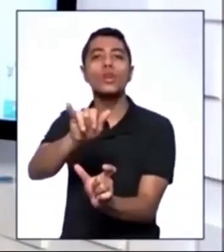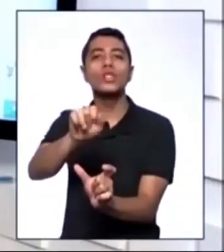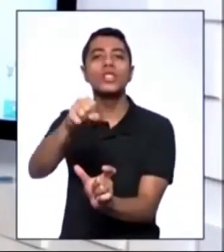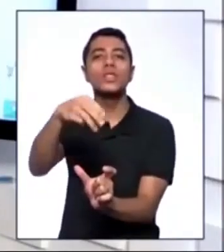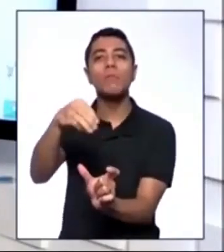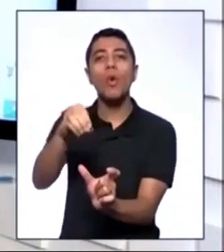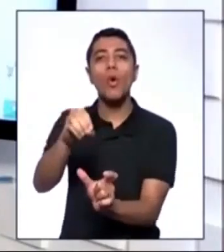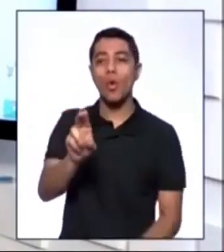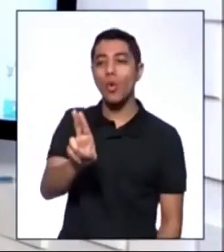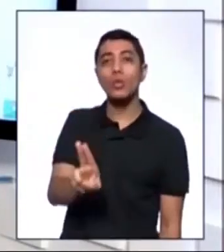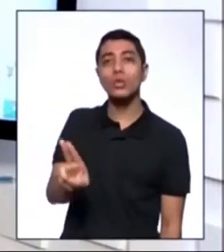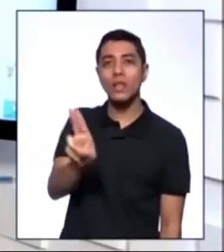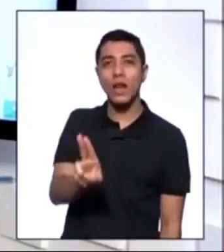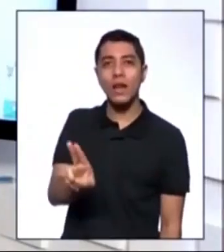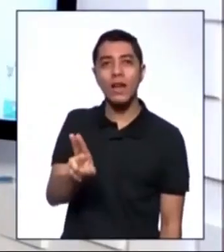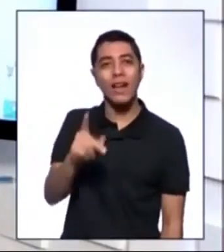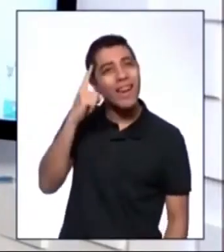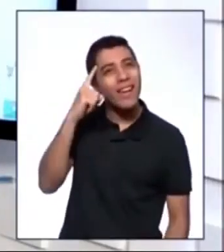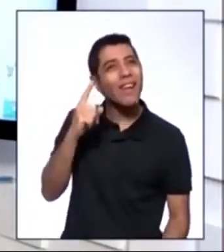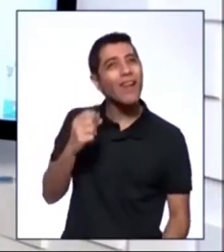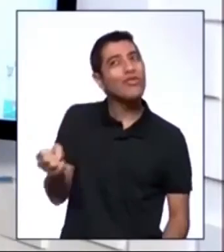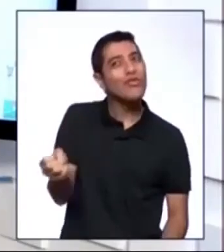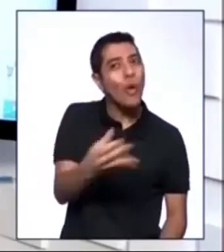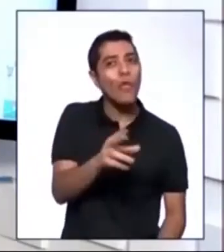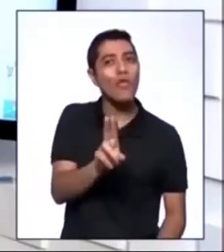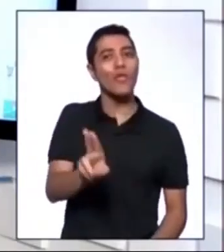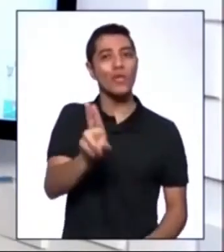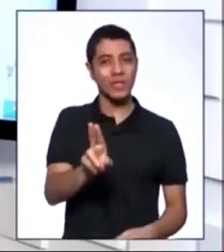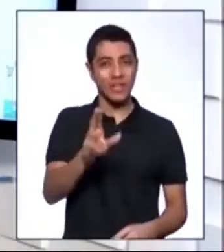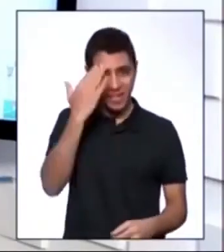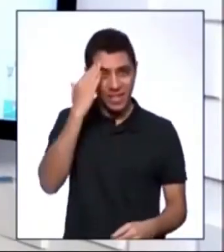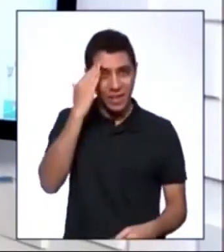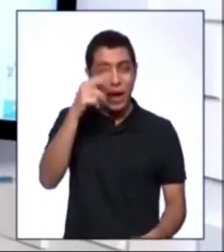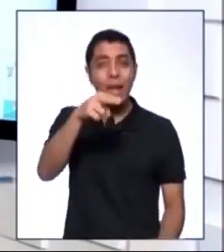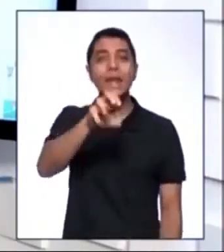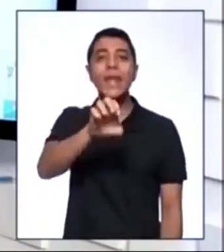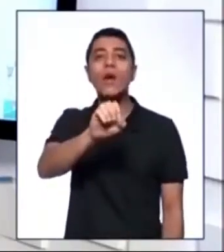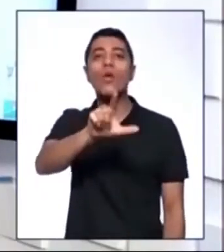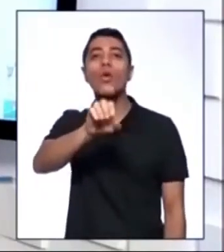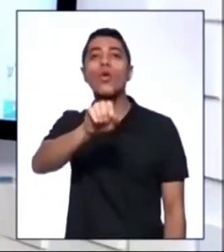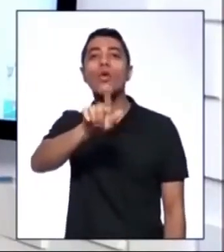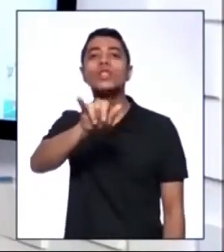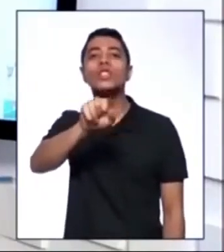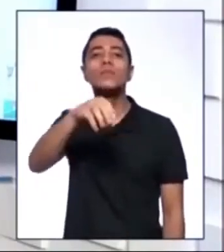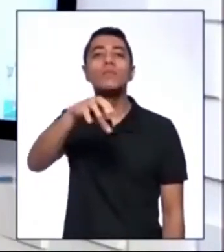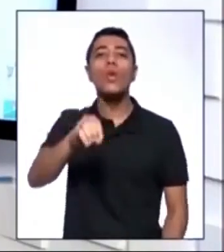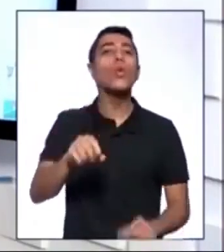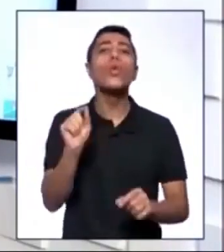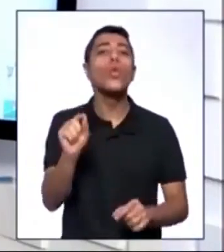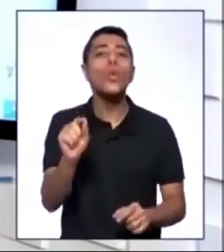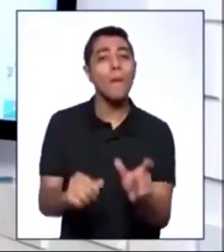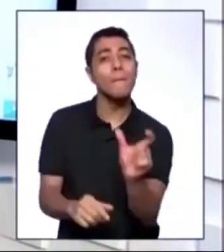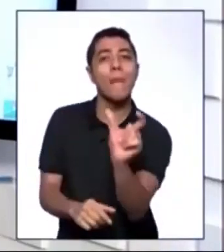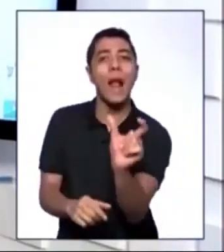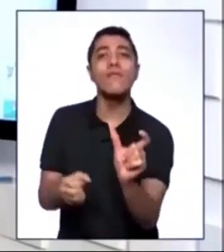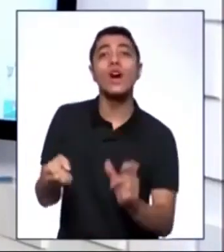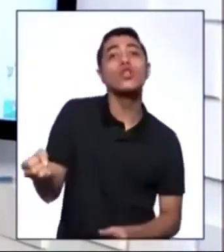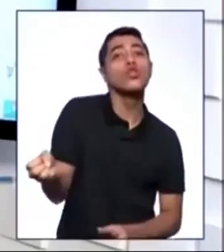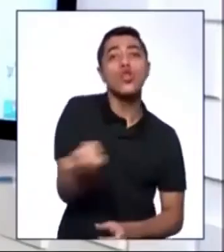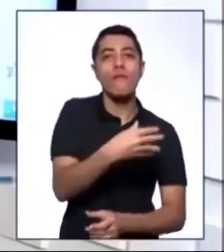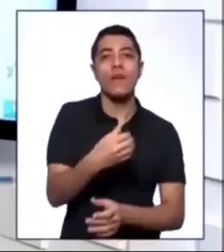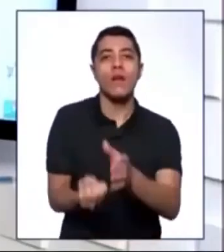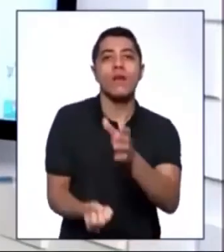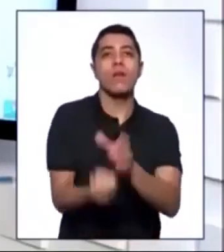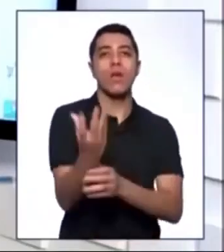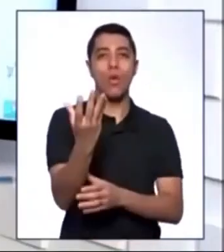se criou ou é uma palavra existente que se deu um novo uso a ela. Então, neo é novo, é